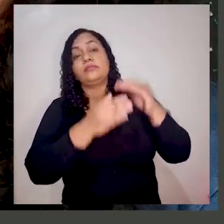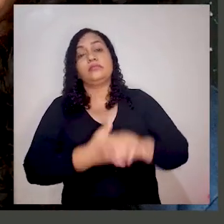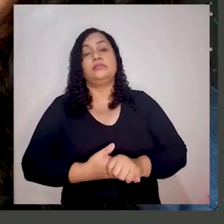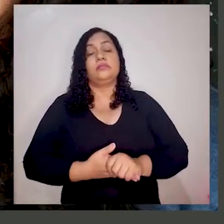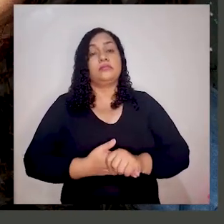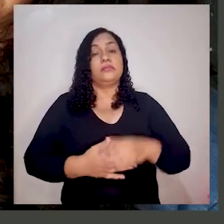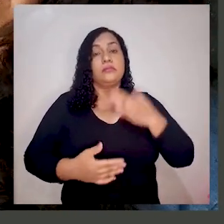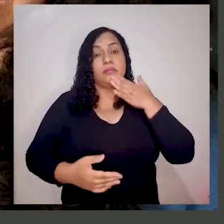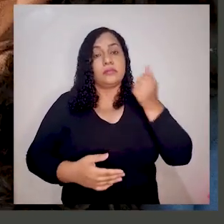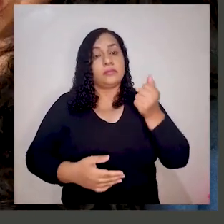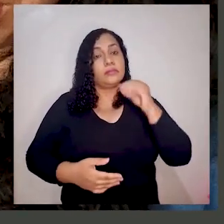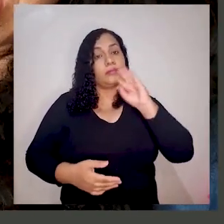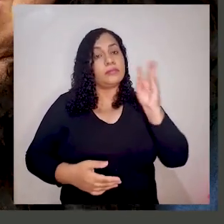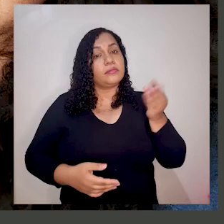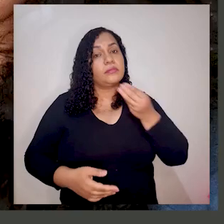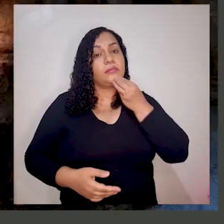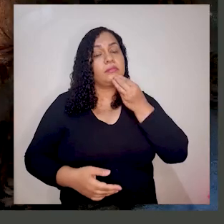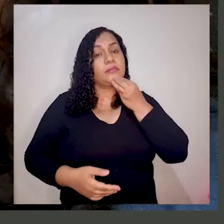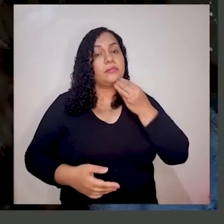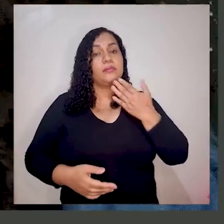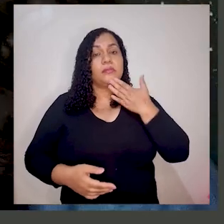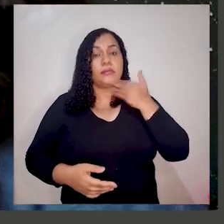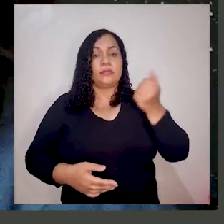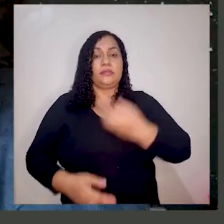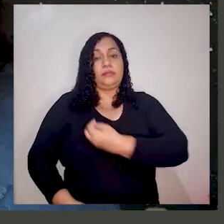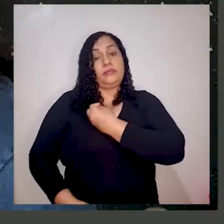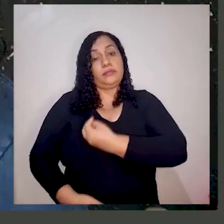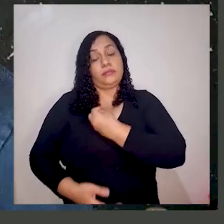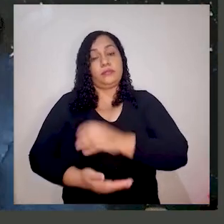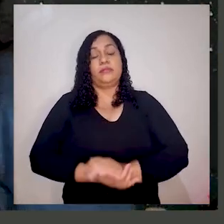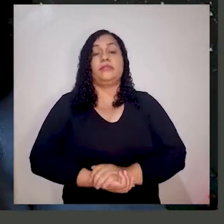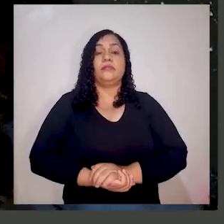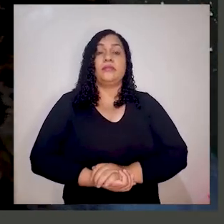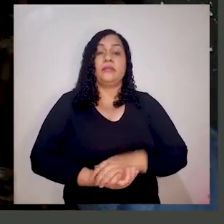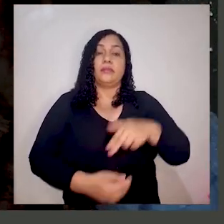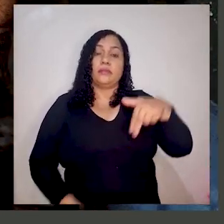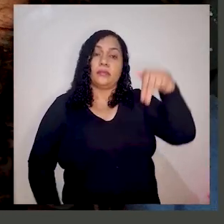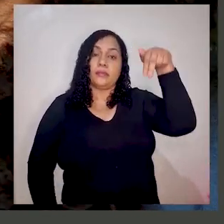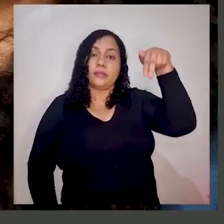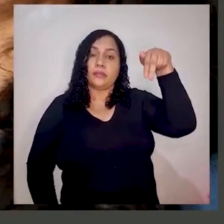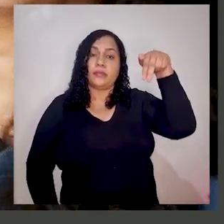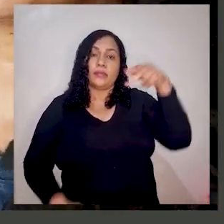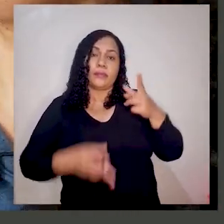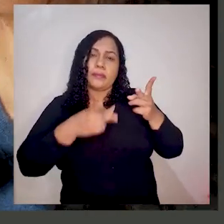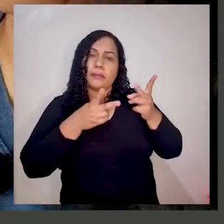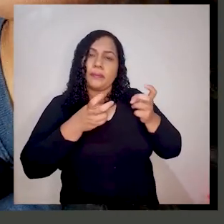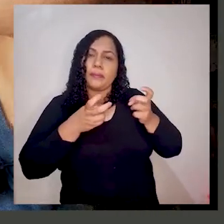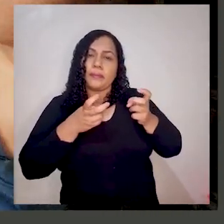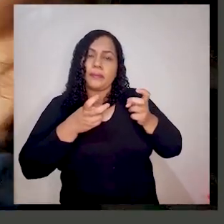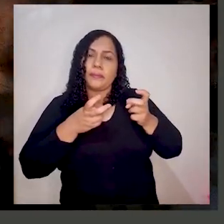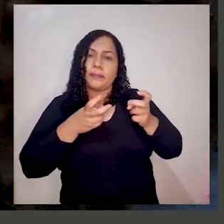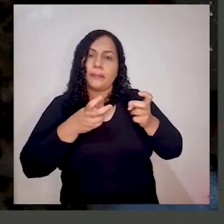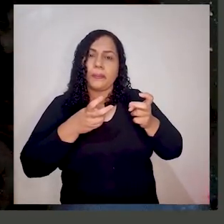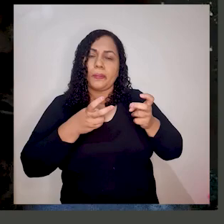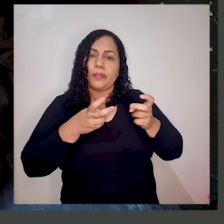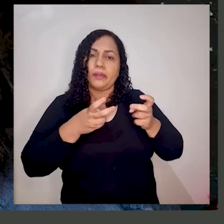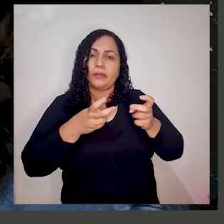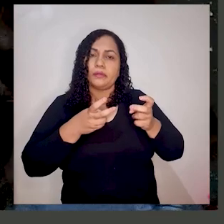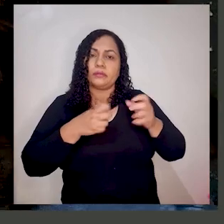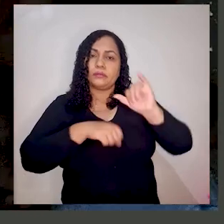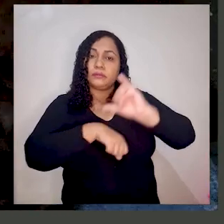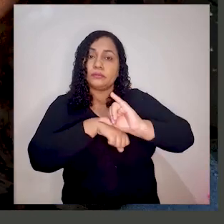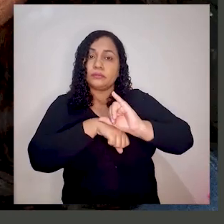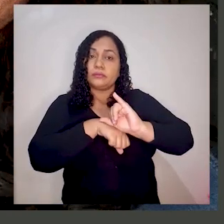melhor desenvolvimento, melhores oportunidades, né? Então, por isso elas se lotam. Tá. Aqui no Norte, observem